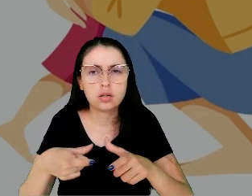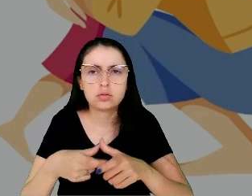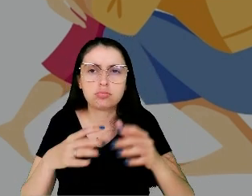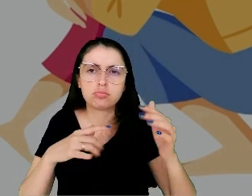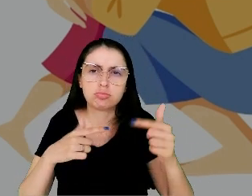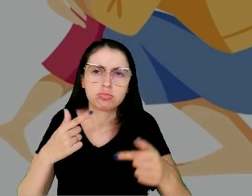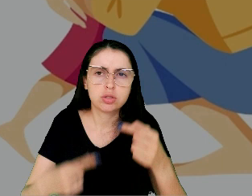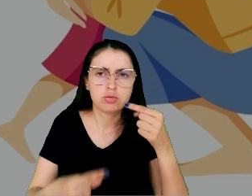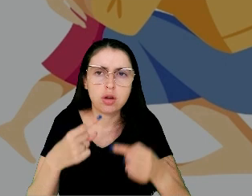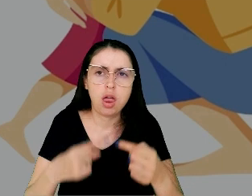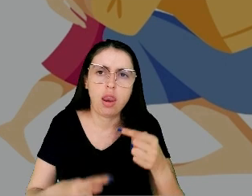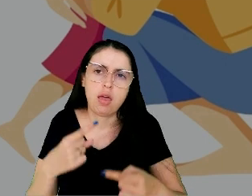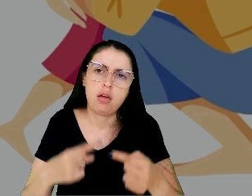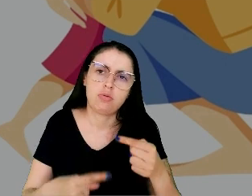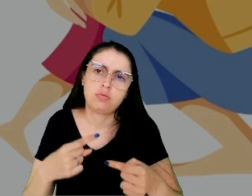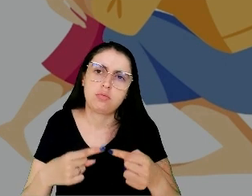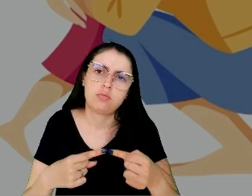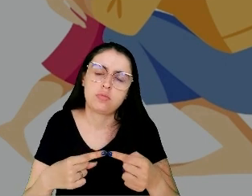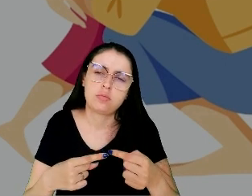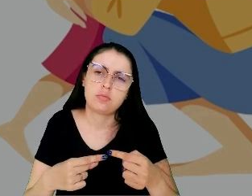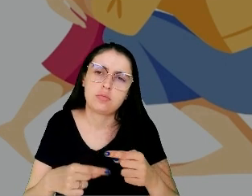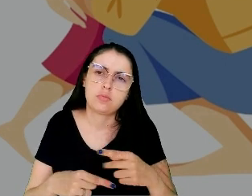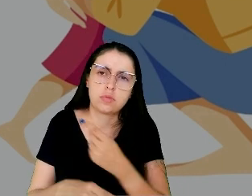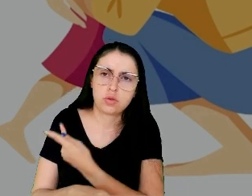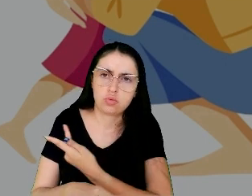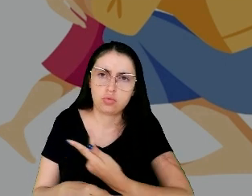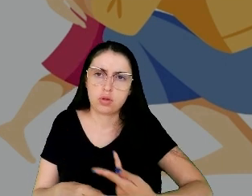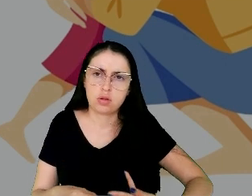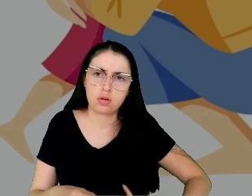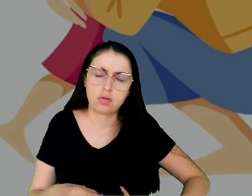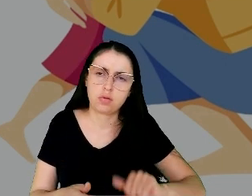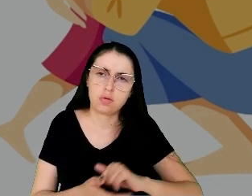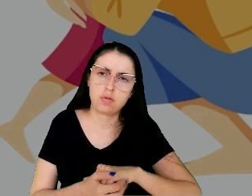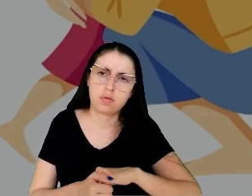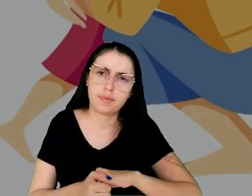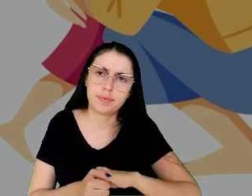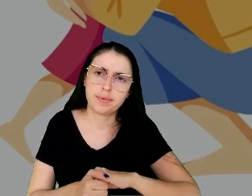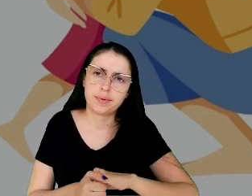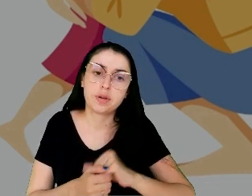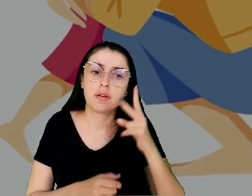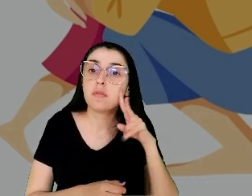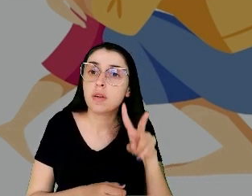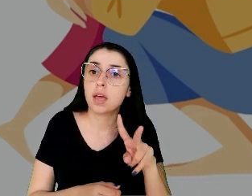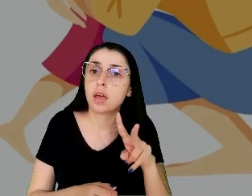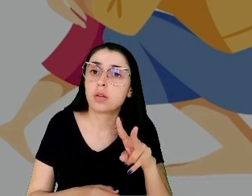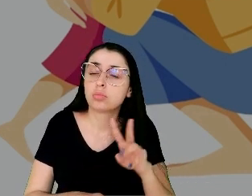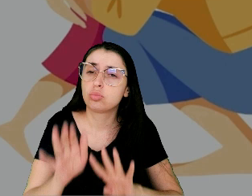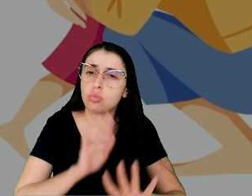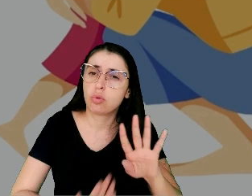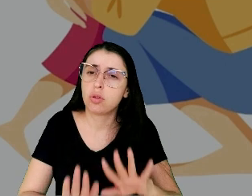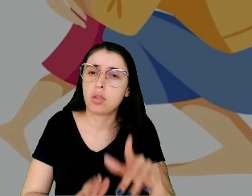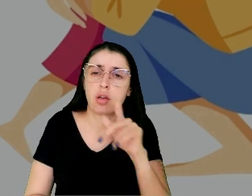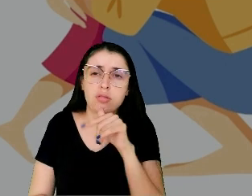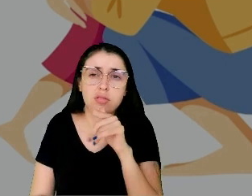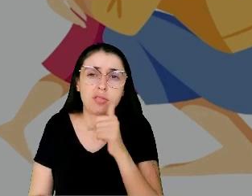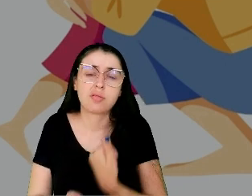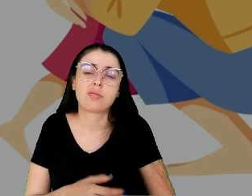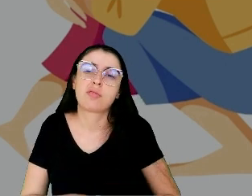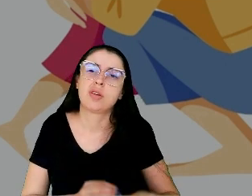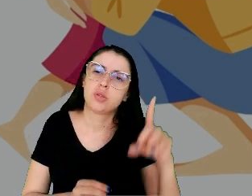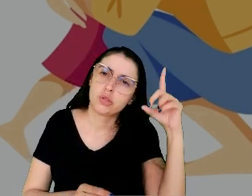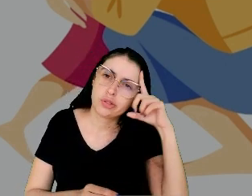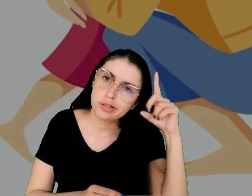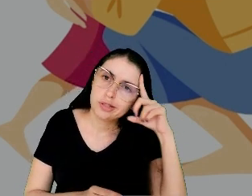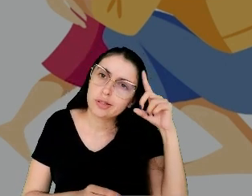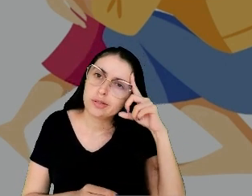articulação para governança visando o saneamento, adotando rotinas de audiência